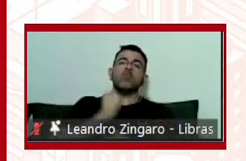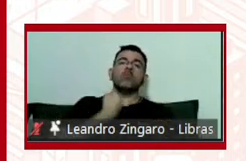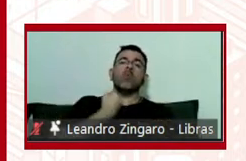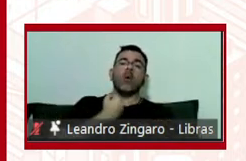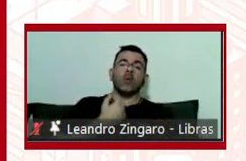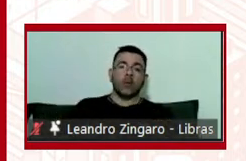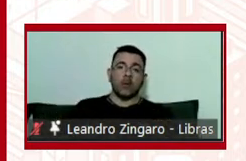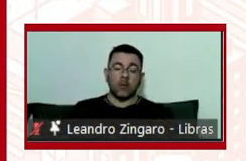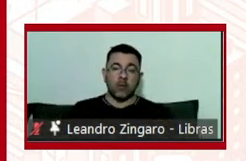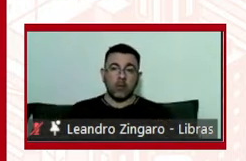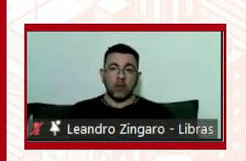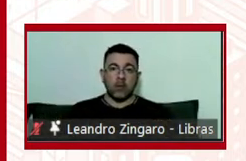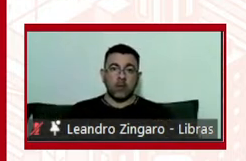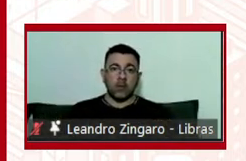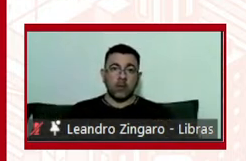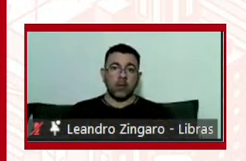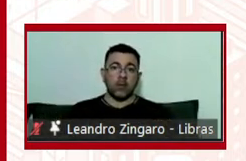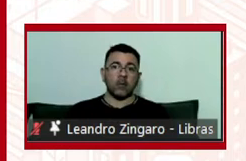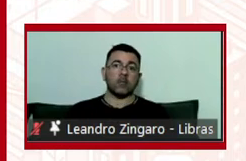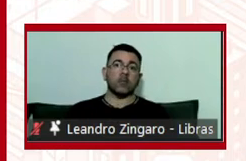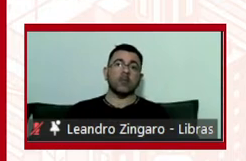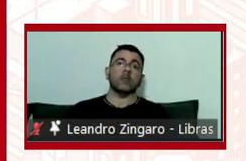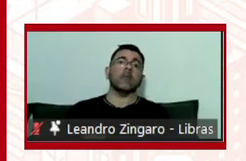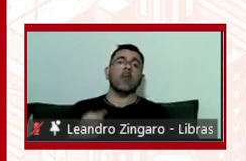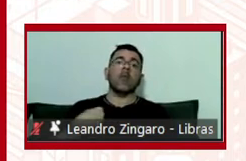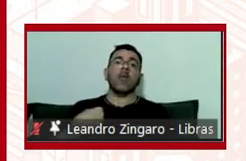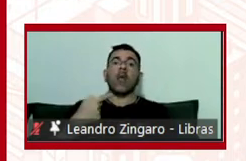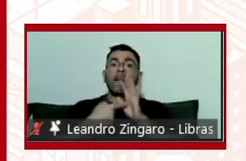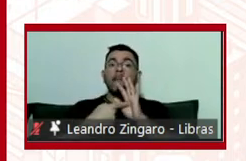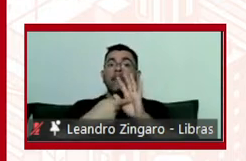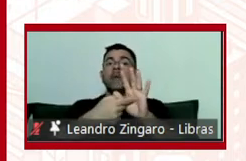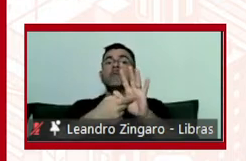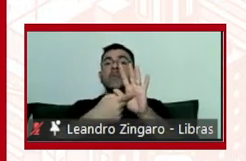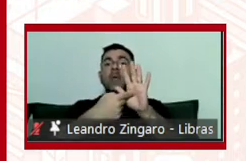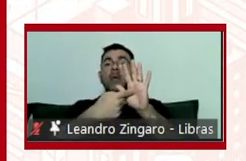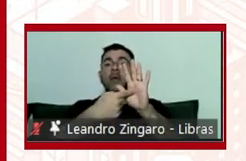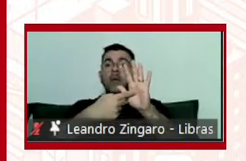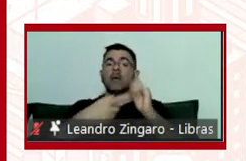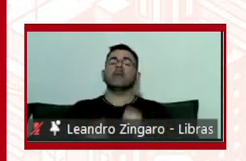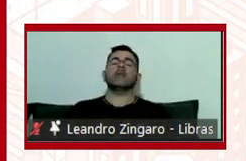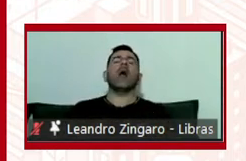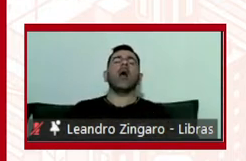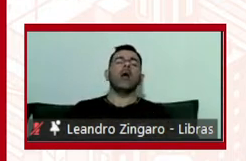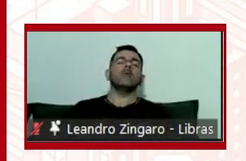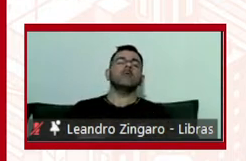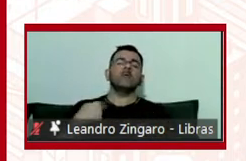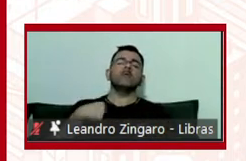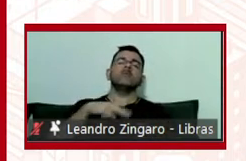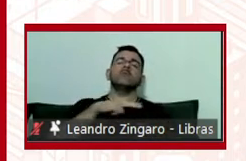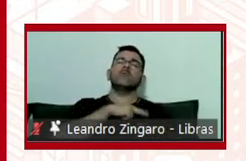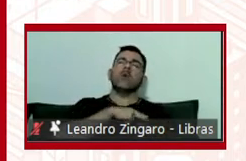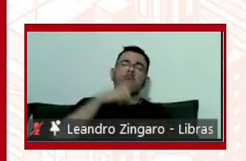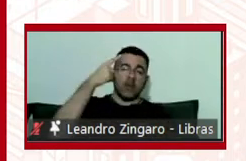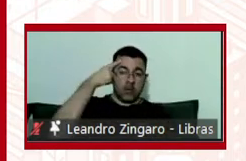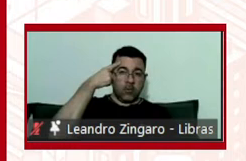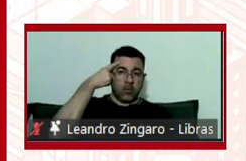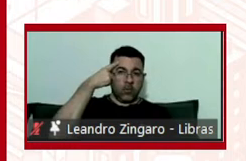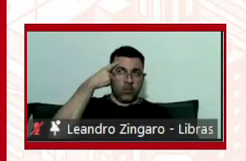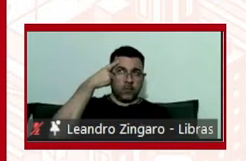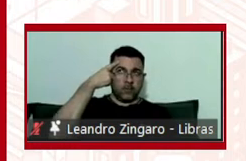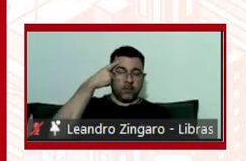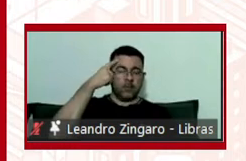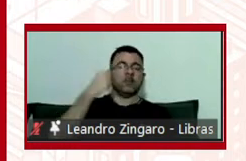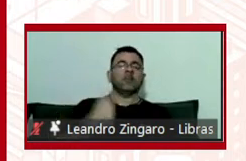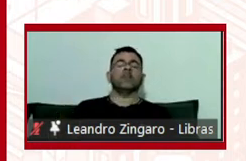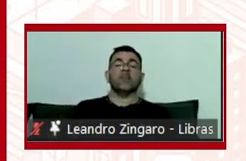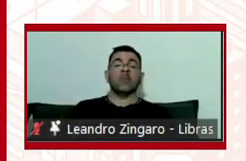plataforma pessoal é só mostrar aqui eh a gente teve a sacada de fazer quando nós